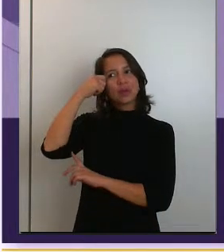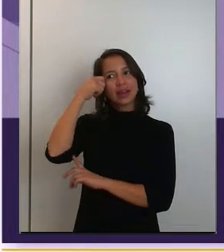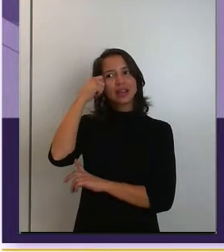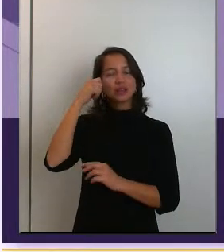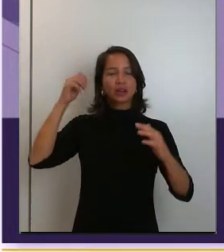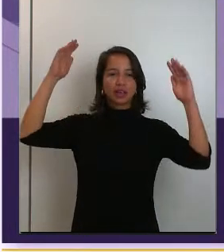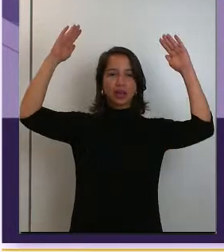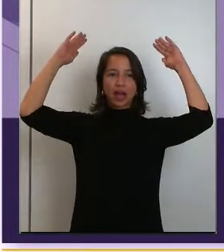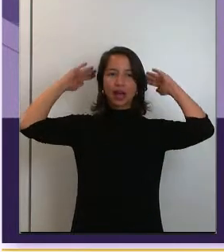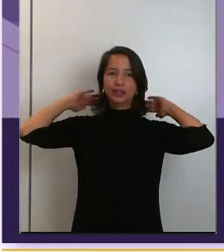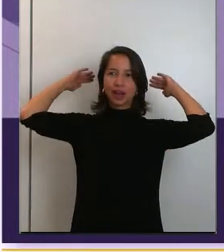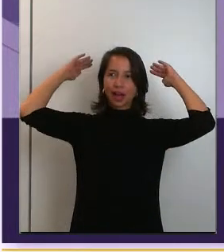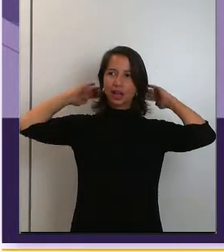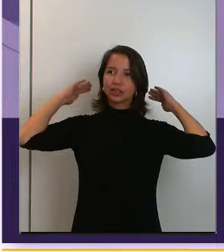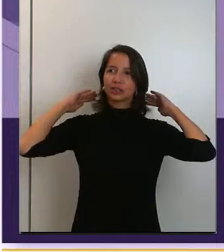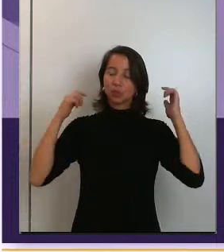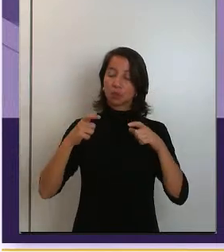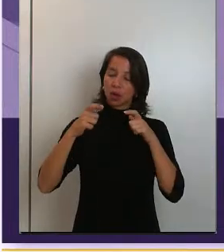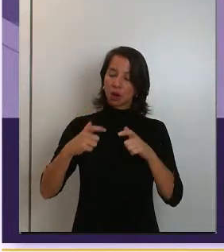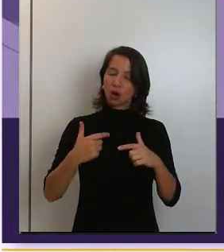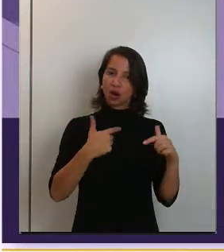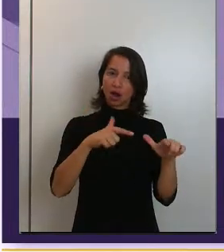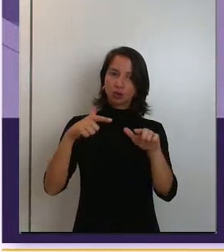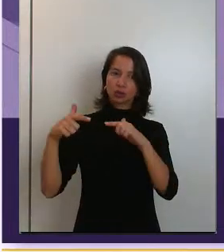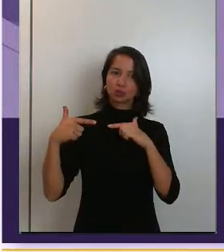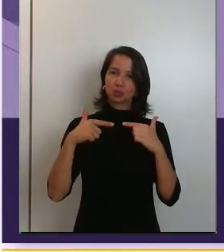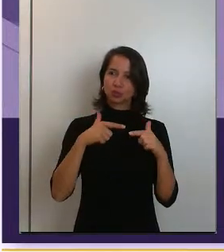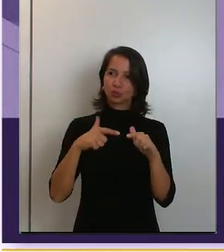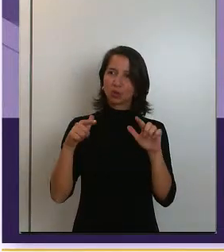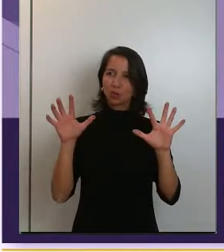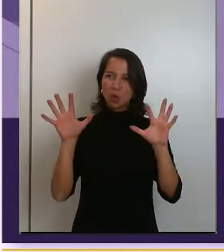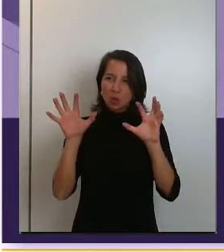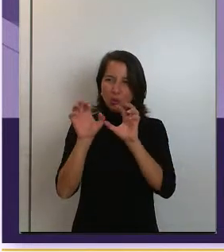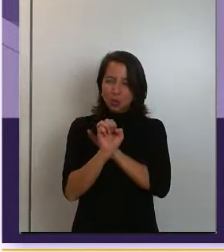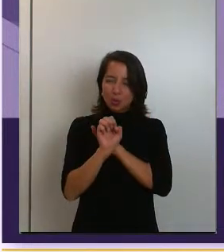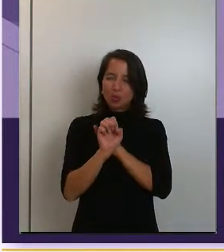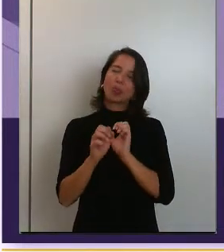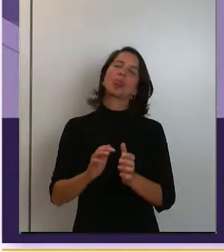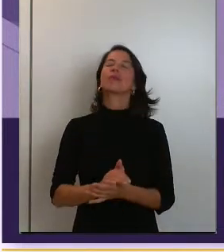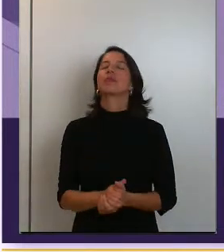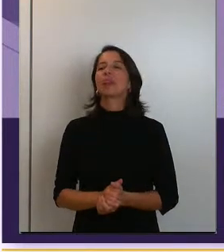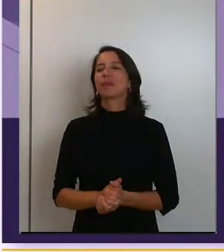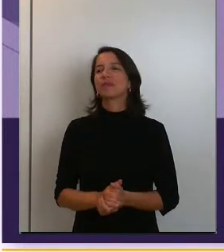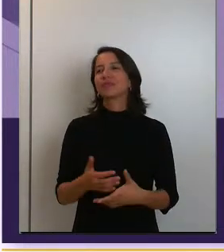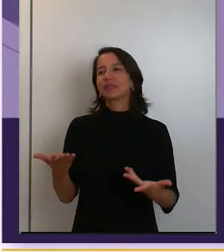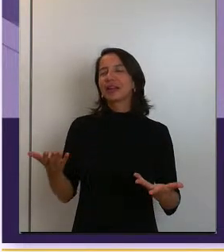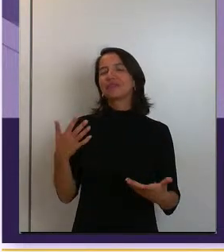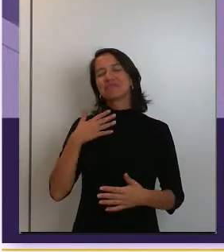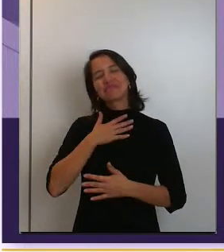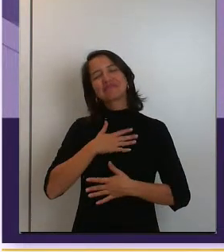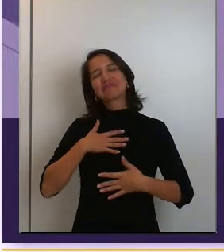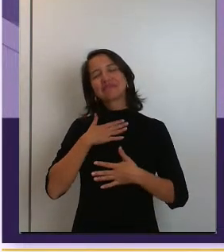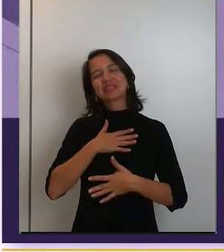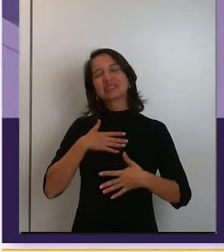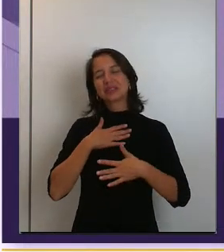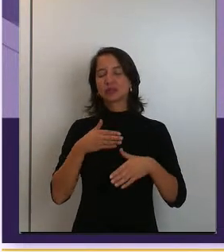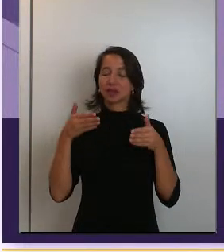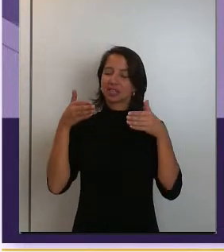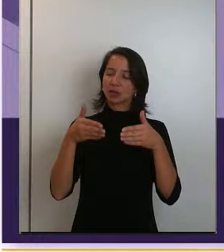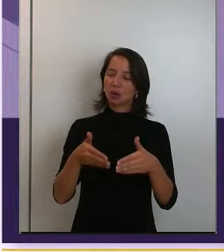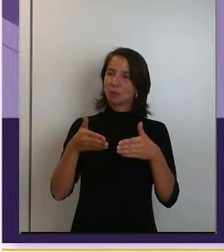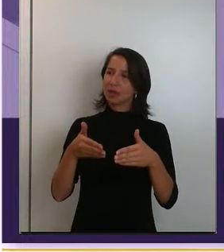ambiente de trabalho desfocado. É um prazer estar com vocês aqui agora de tarde, compartilhar um